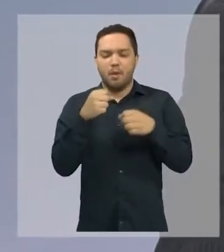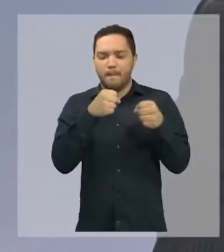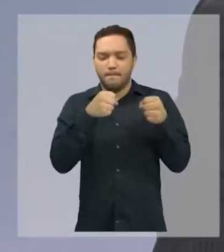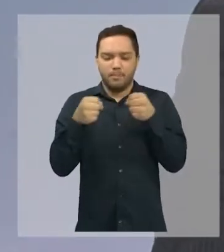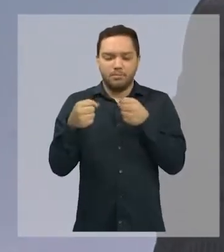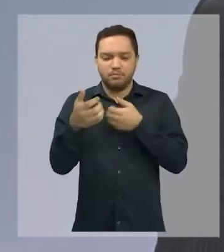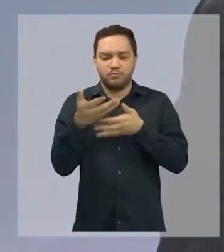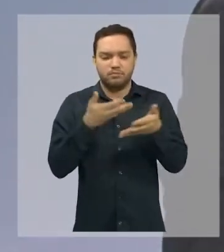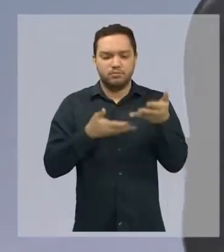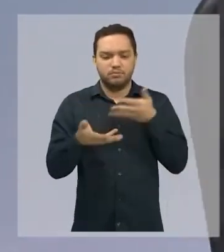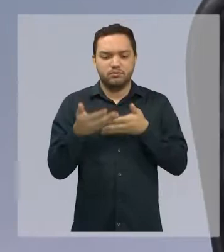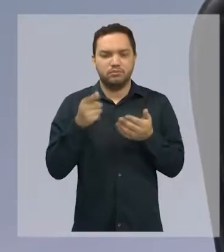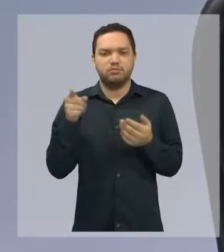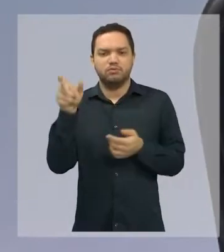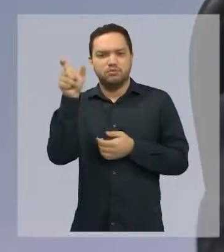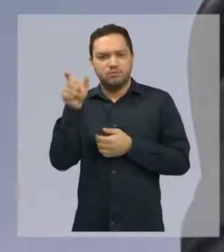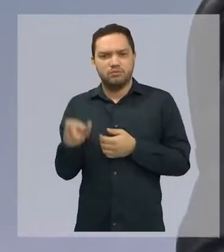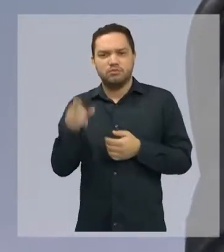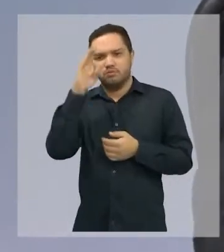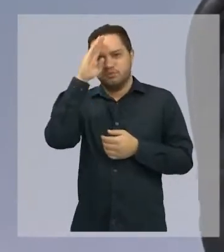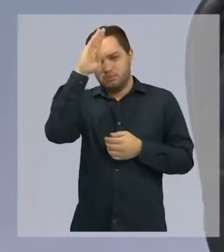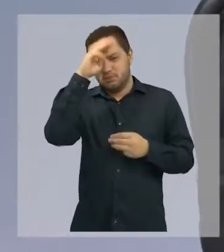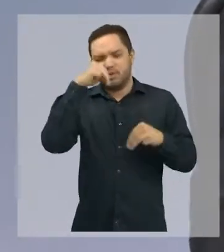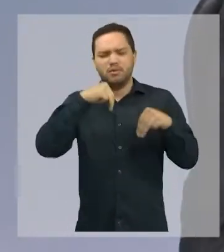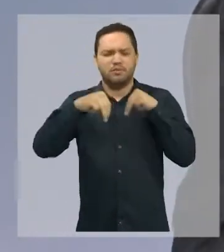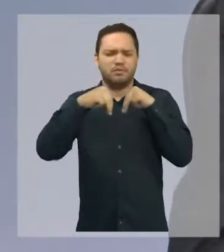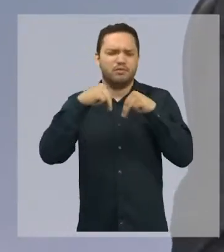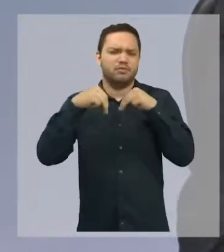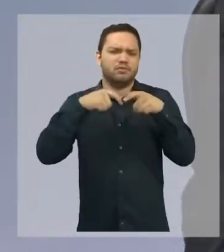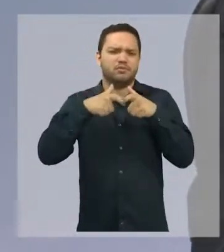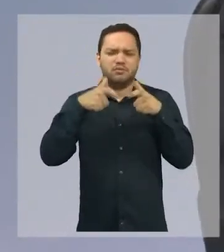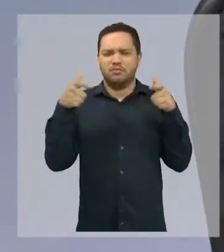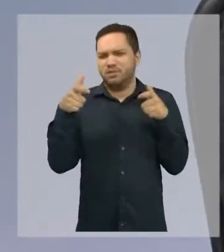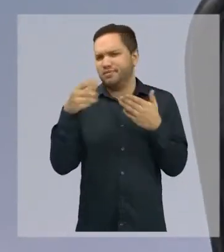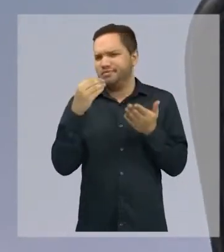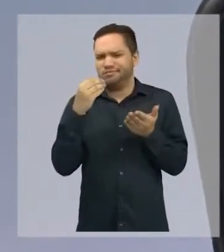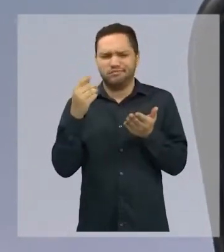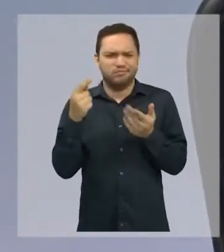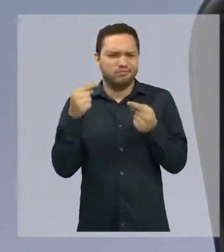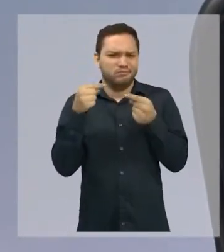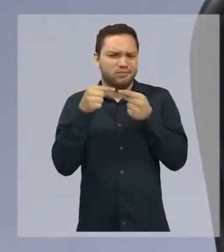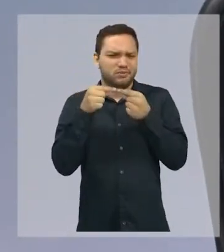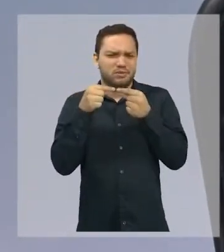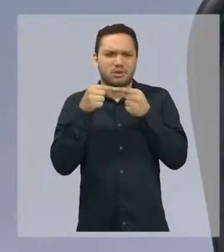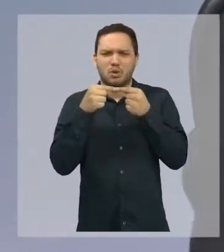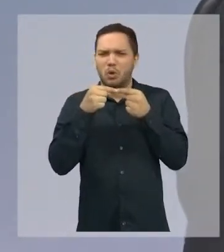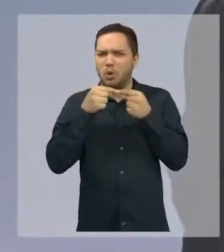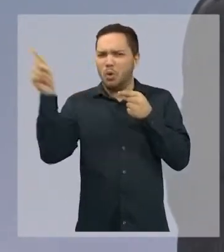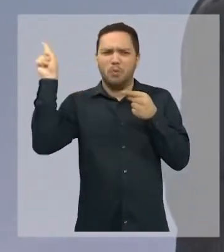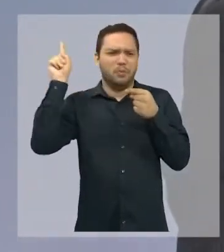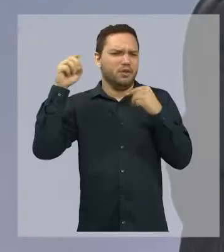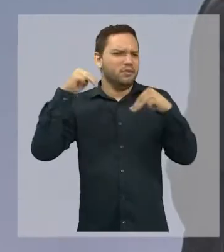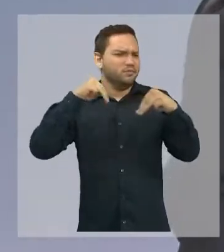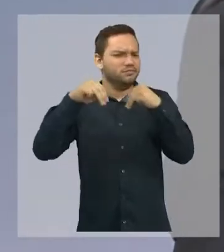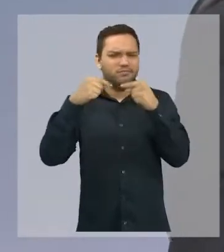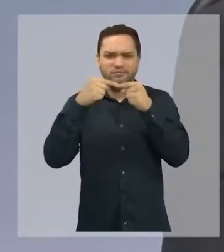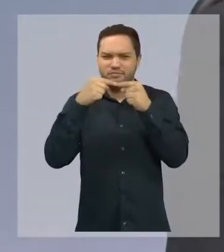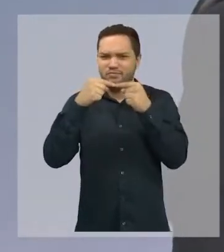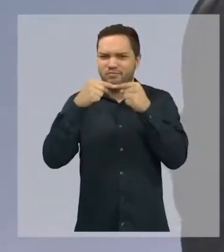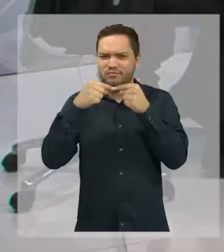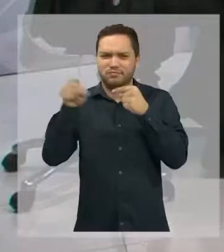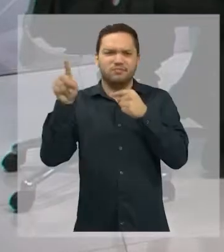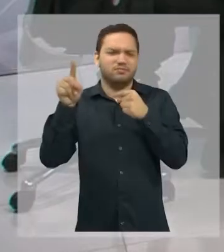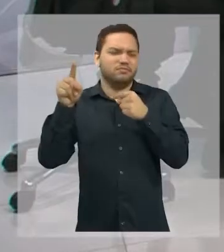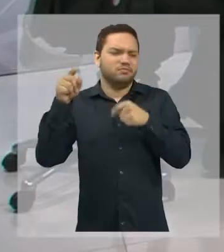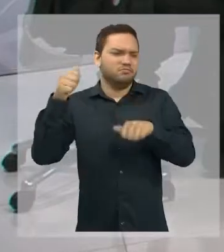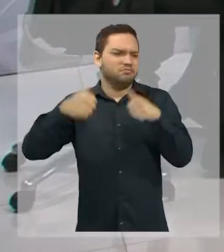de poder. O Bolsonaro pode ter todo o defeito do mundo. Tem muito ministro do Bolsonaro que não deveria ser, talvez, vereador de município do interior. Não